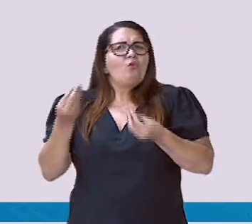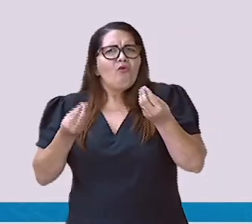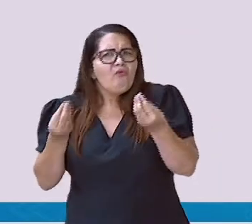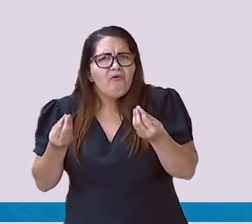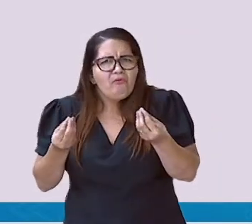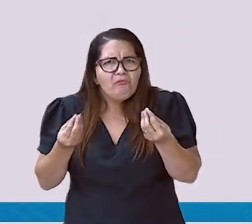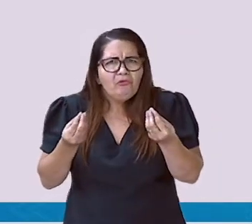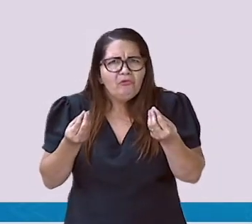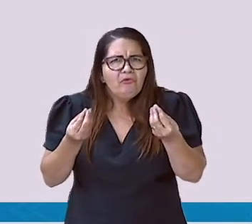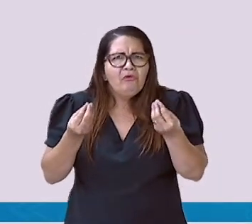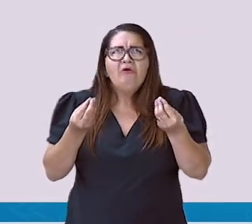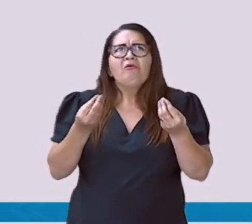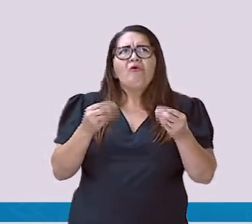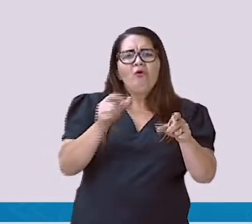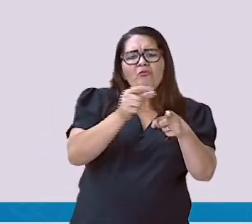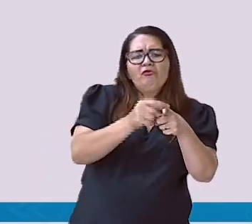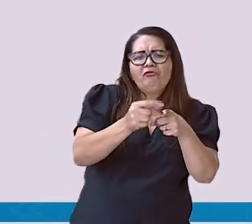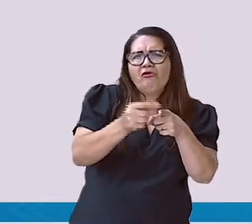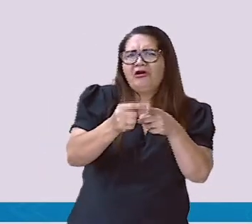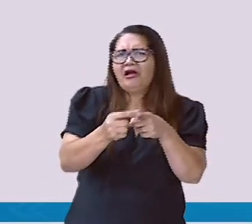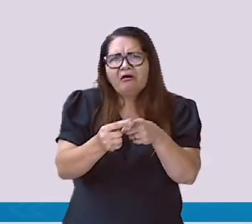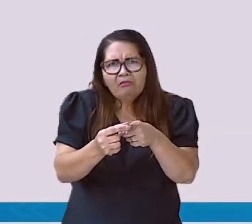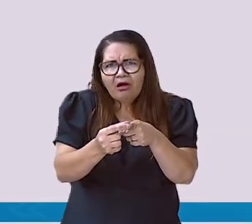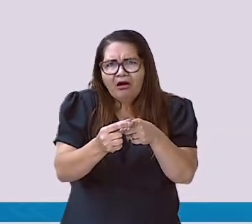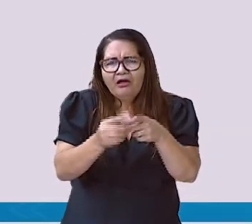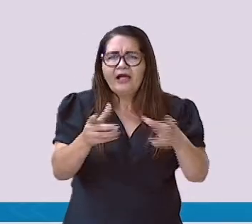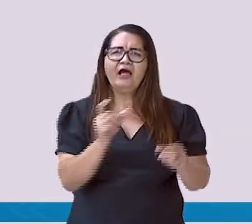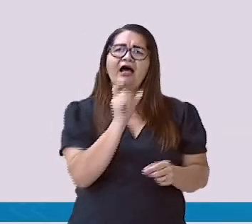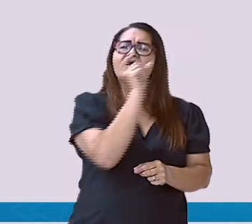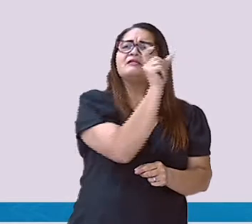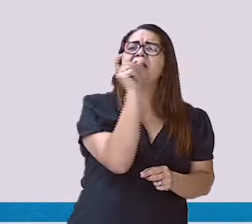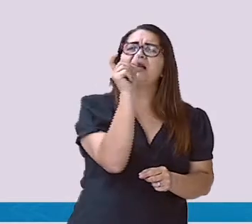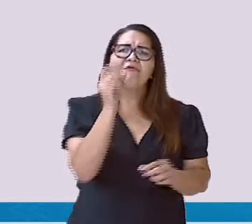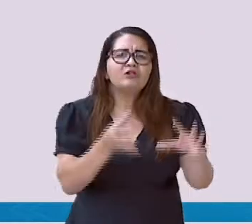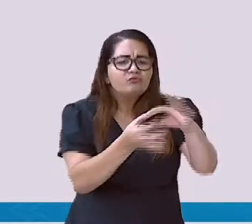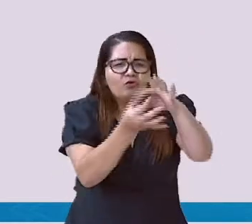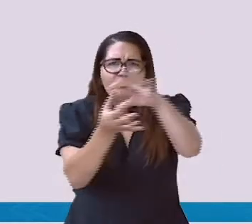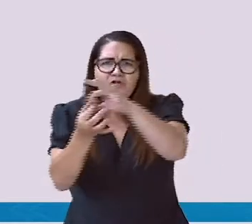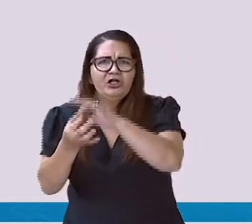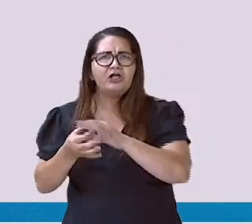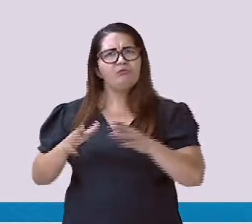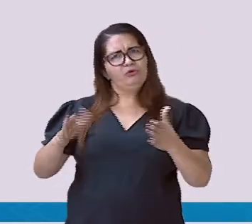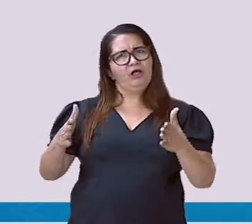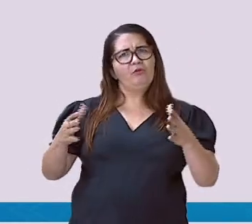e formando uma palavra, eu tenho um fonema? Quando escrevemos,